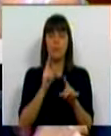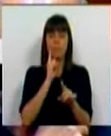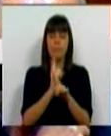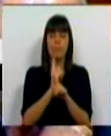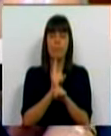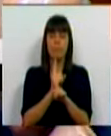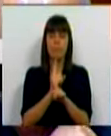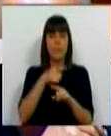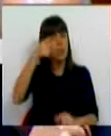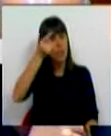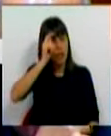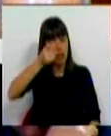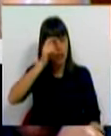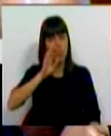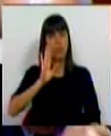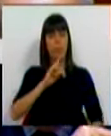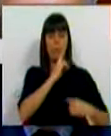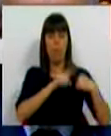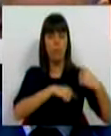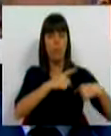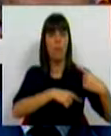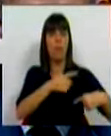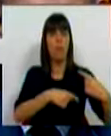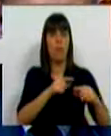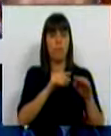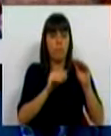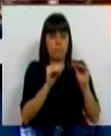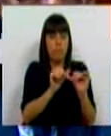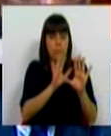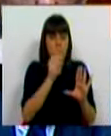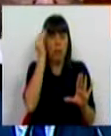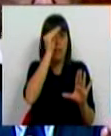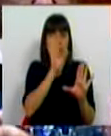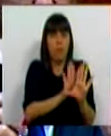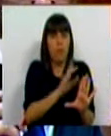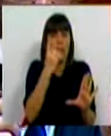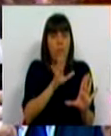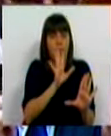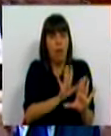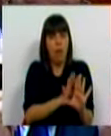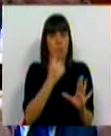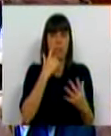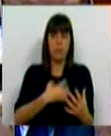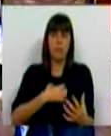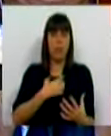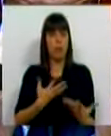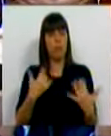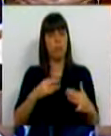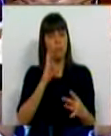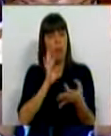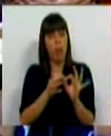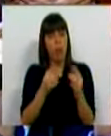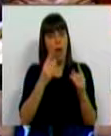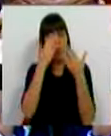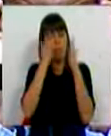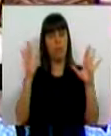conter e respeitar as tradições nos espaços onde elas têm uma densidade que justifica